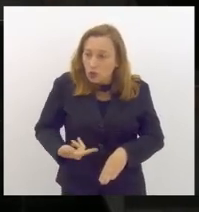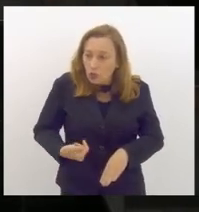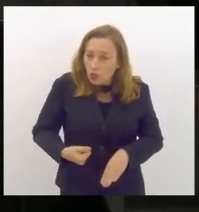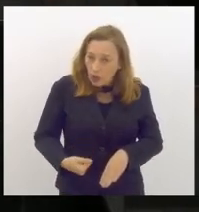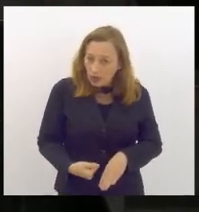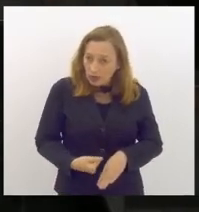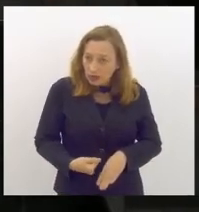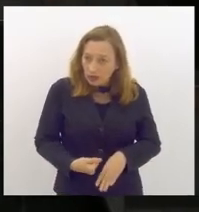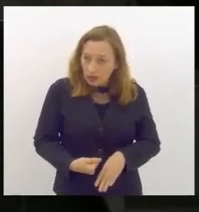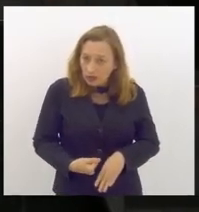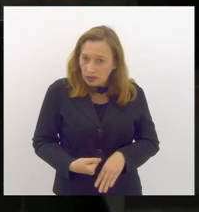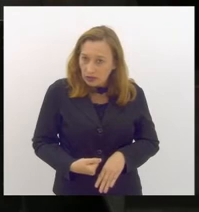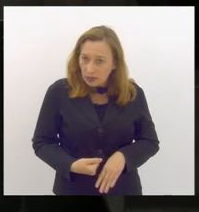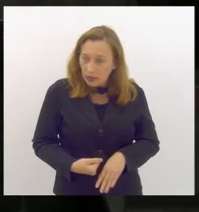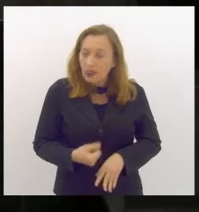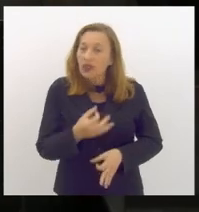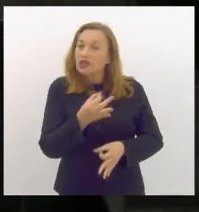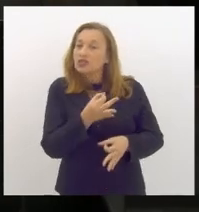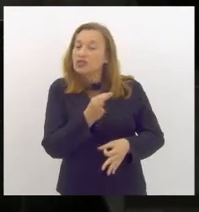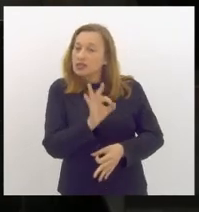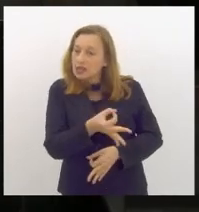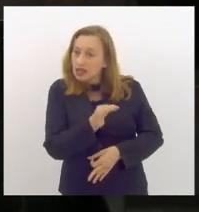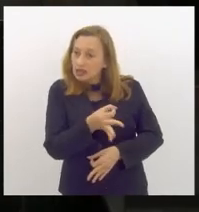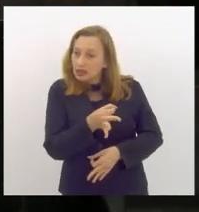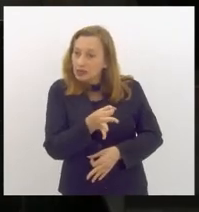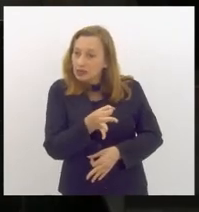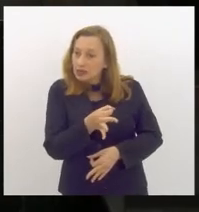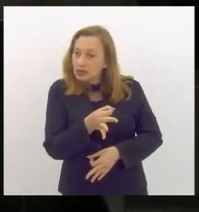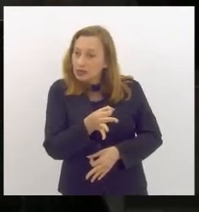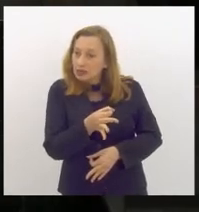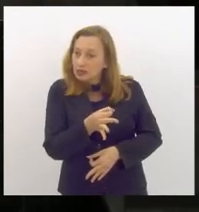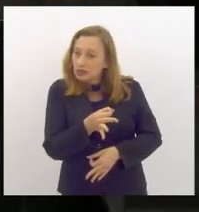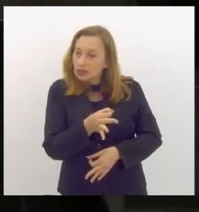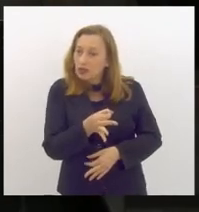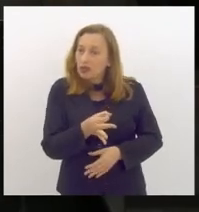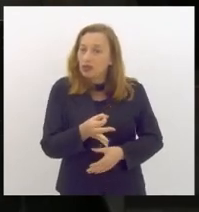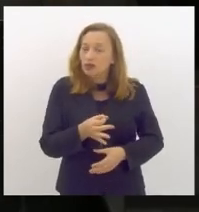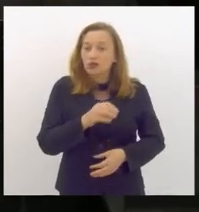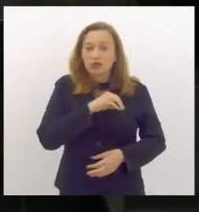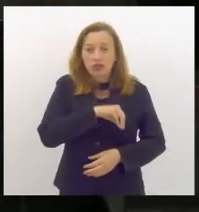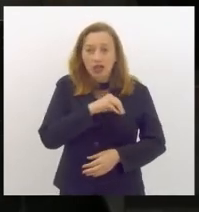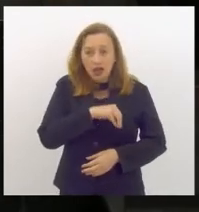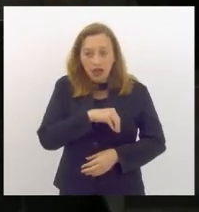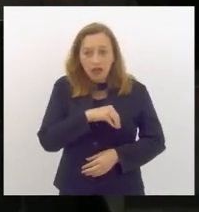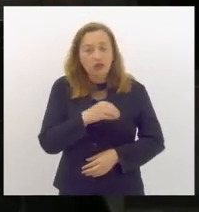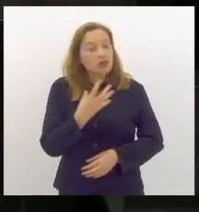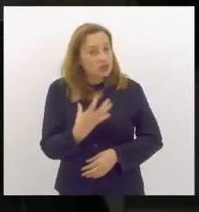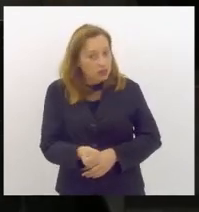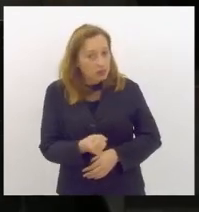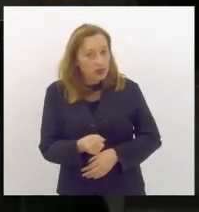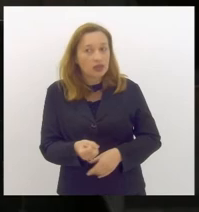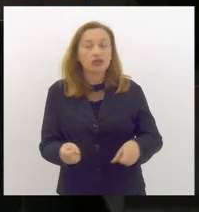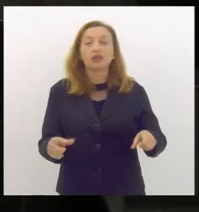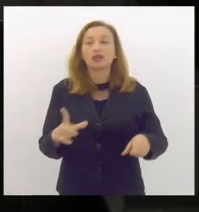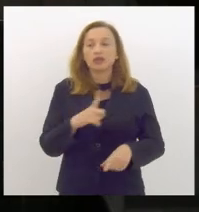qualificado e justamente remunerado. E temos